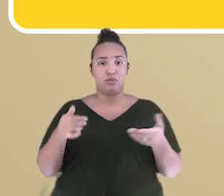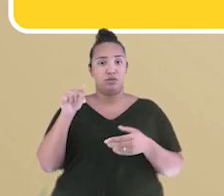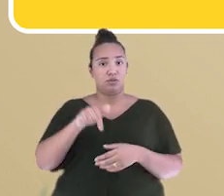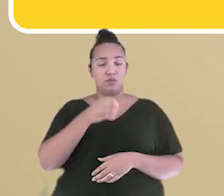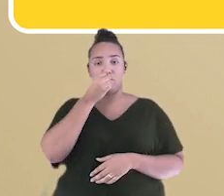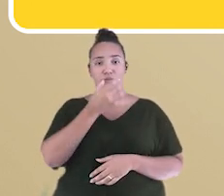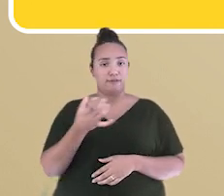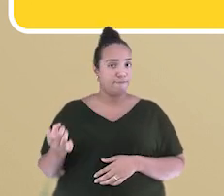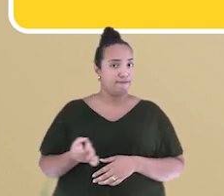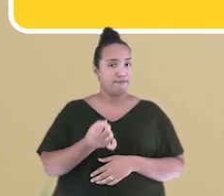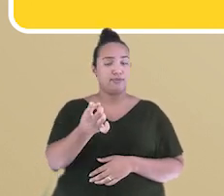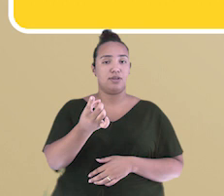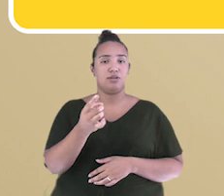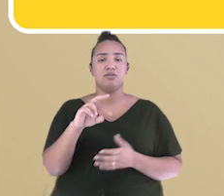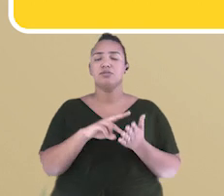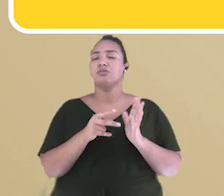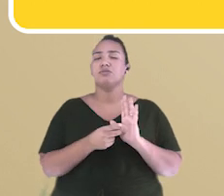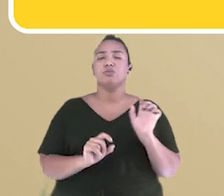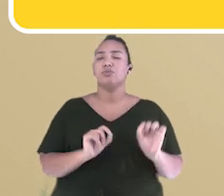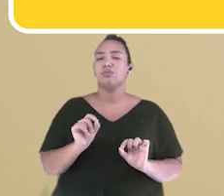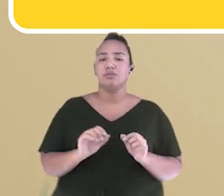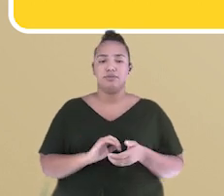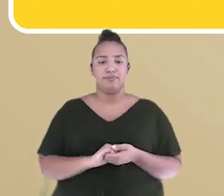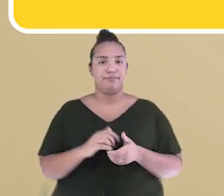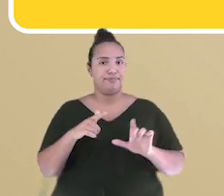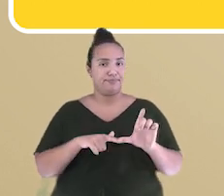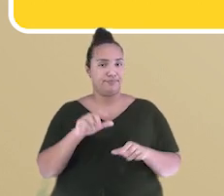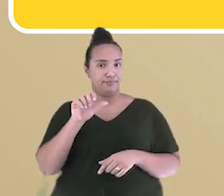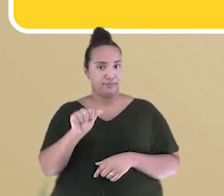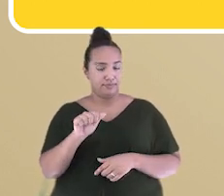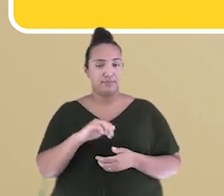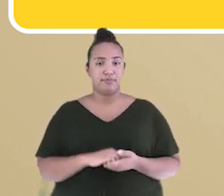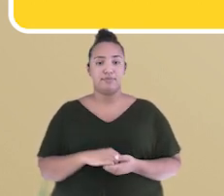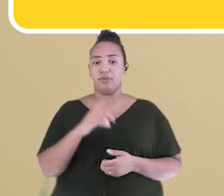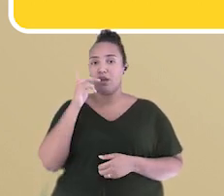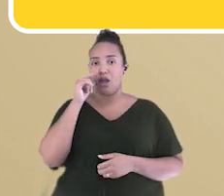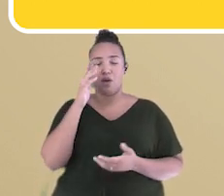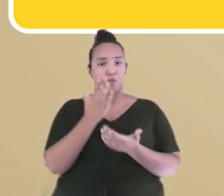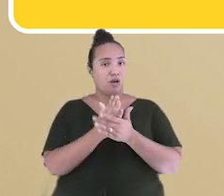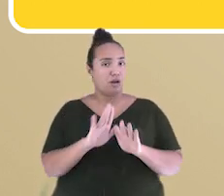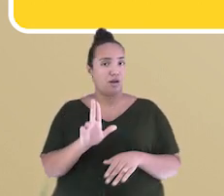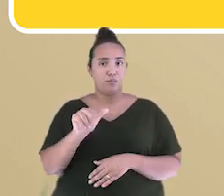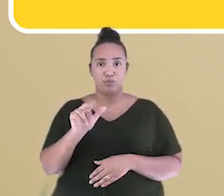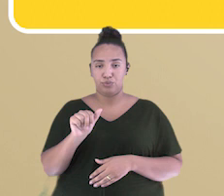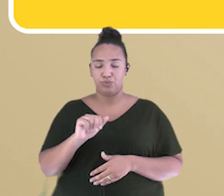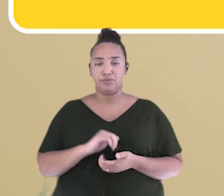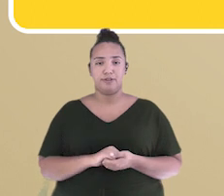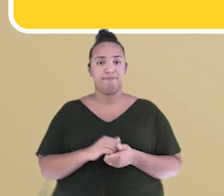um bem finito. O que isso quer dizer? Letra A, que a água nunca irá